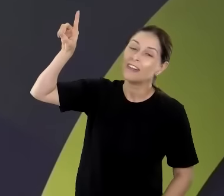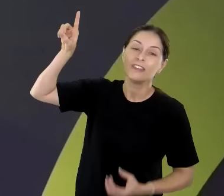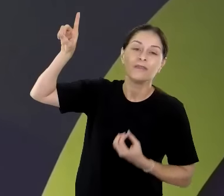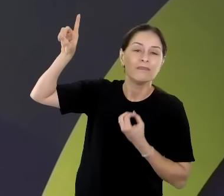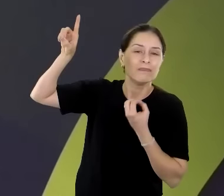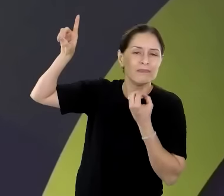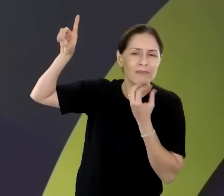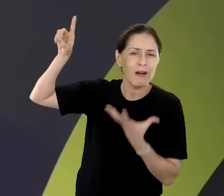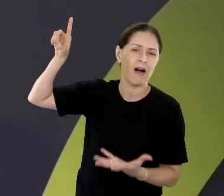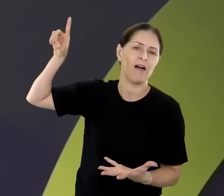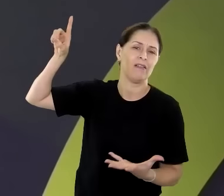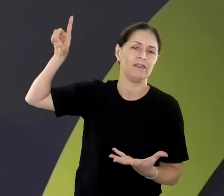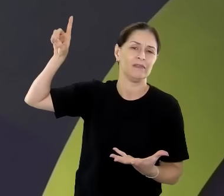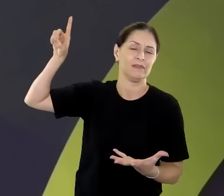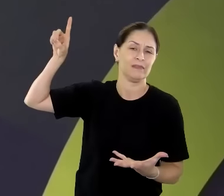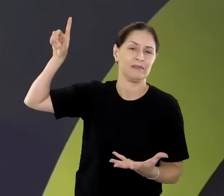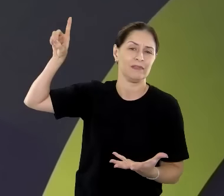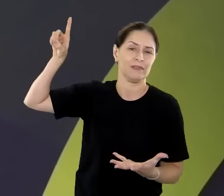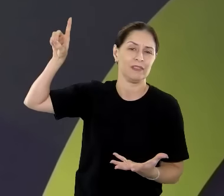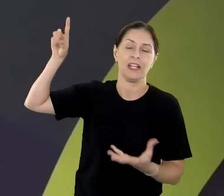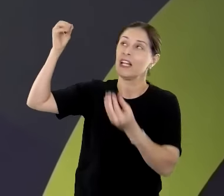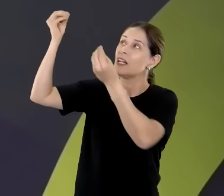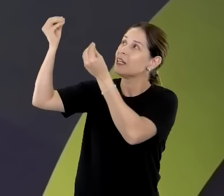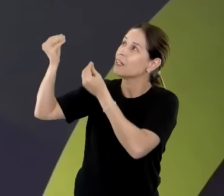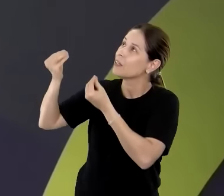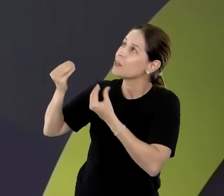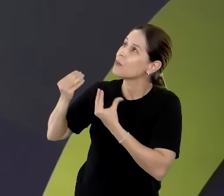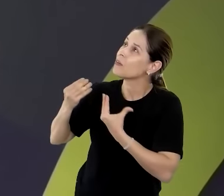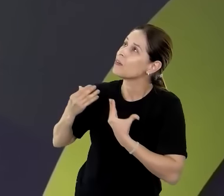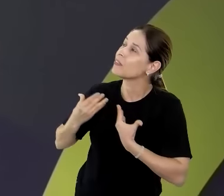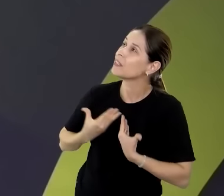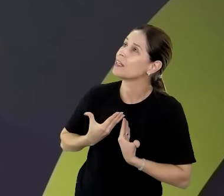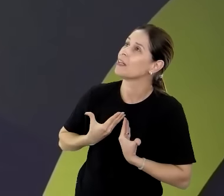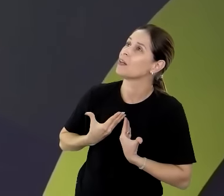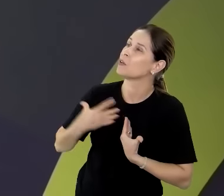seu próprio reino. Olha o verso 32 comigo.